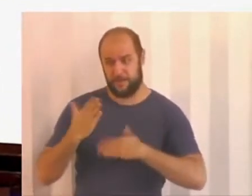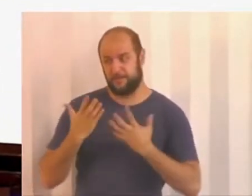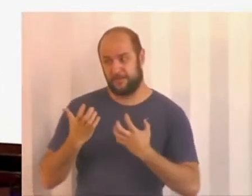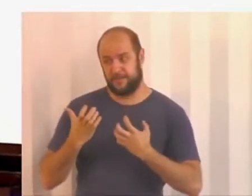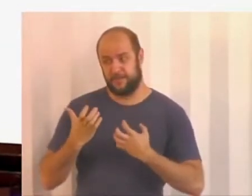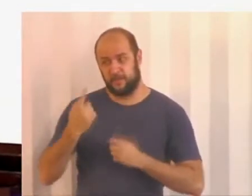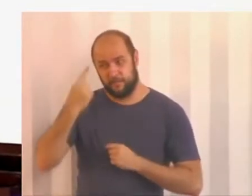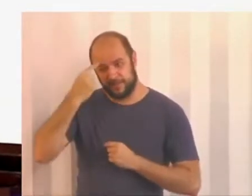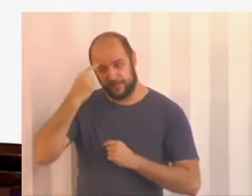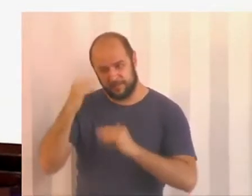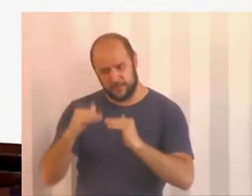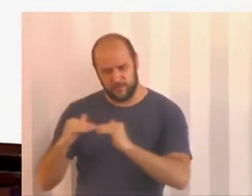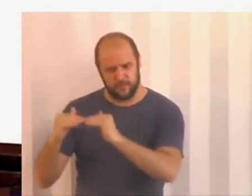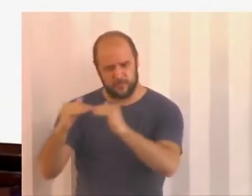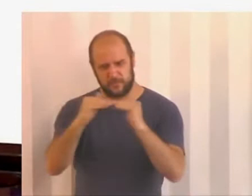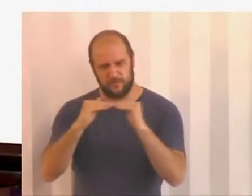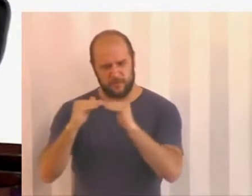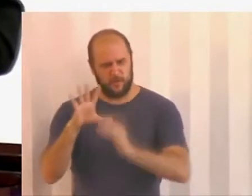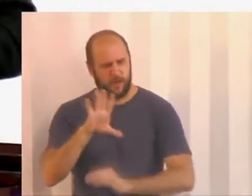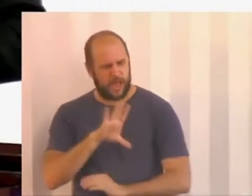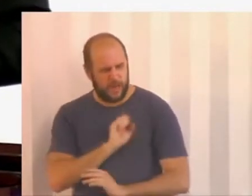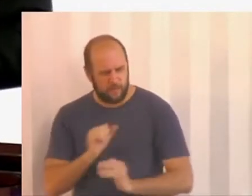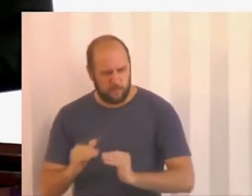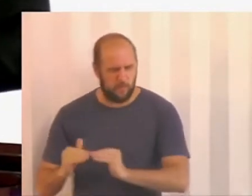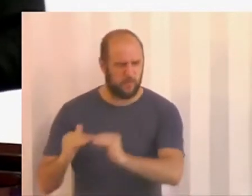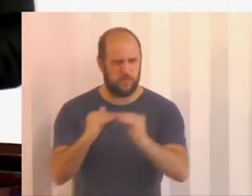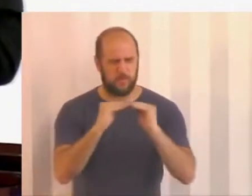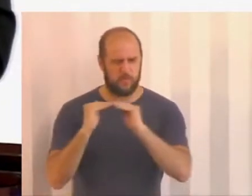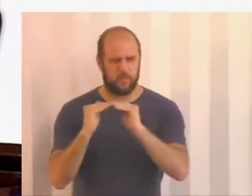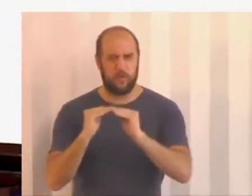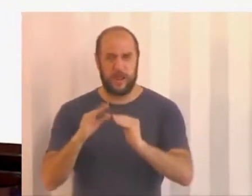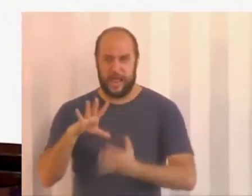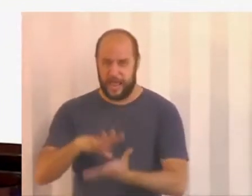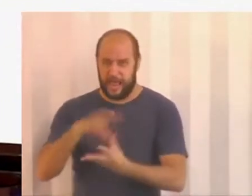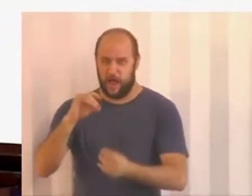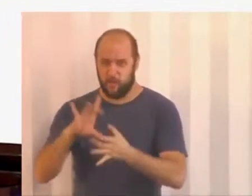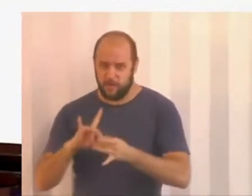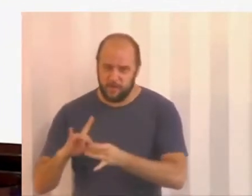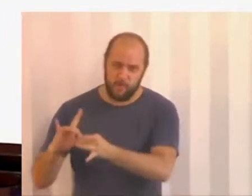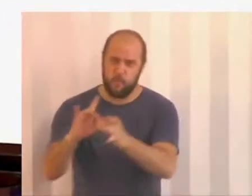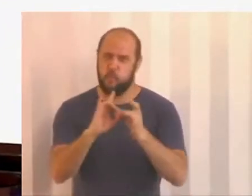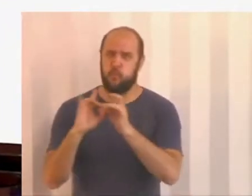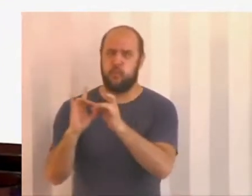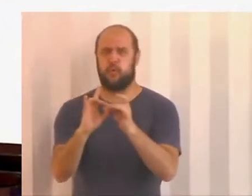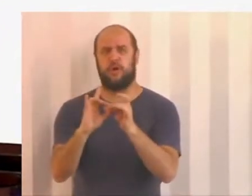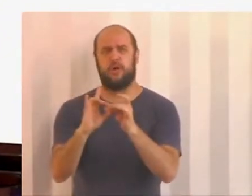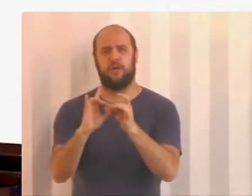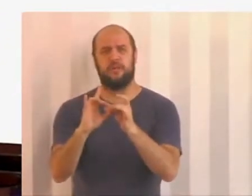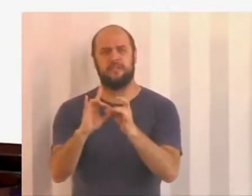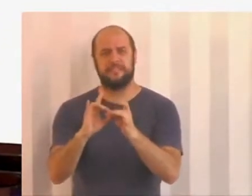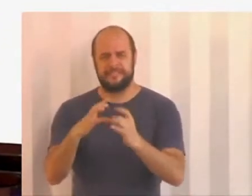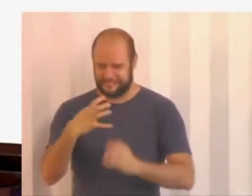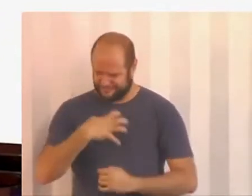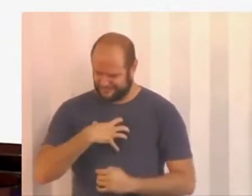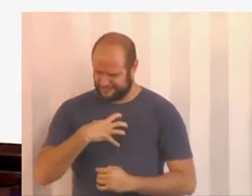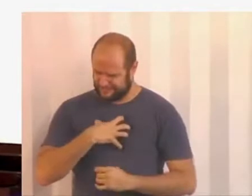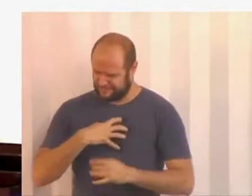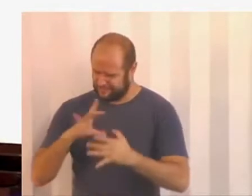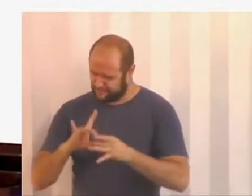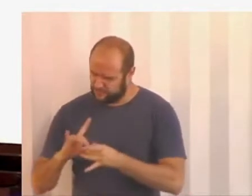coisa, tenhais o mesmo amor, sejais unidos de alma, tendo o mesmo sentimento.